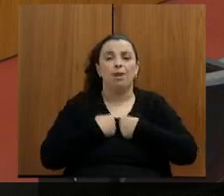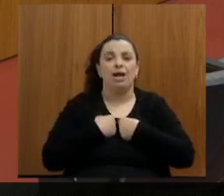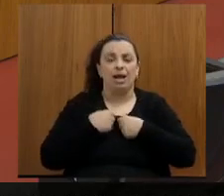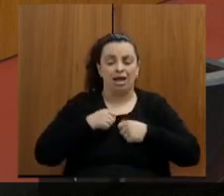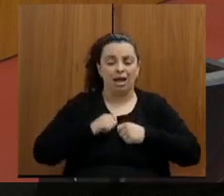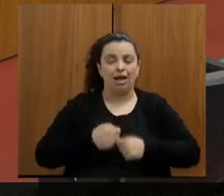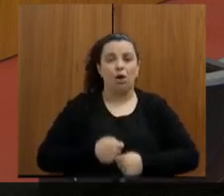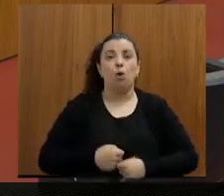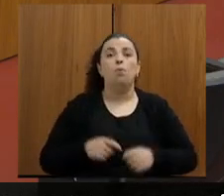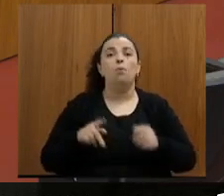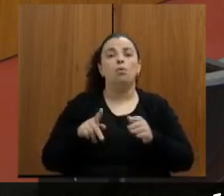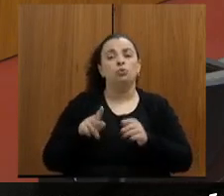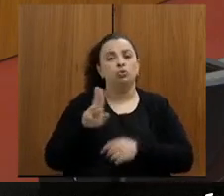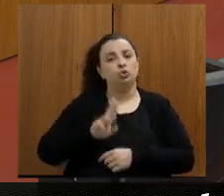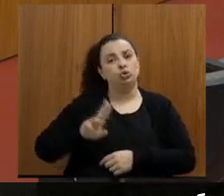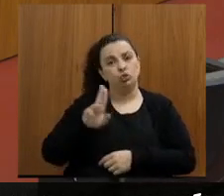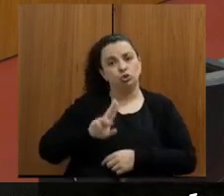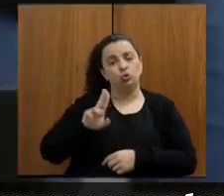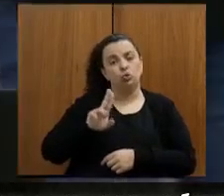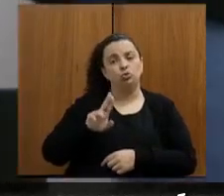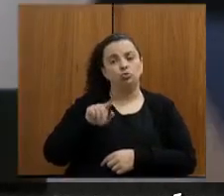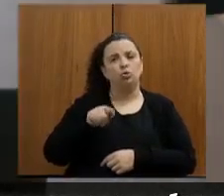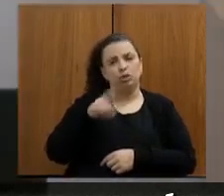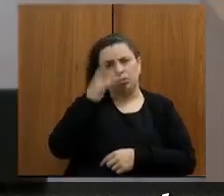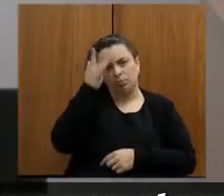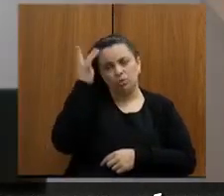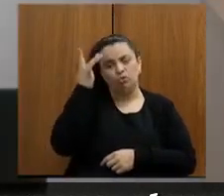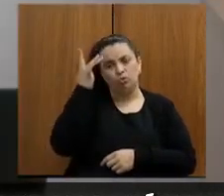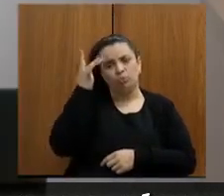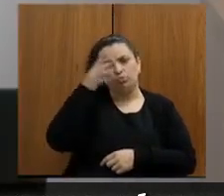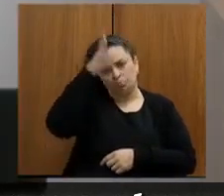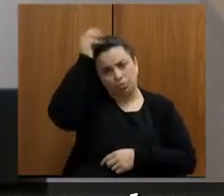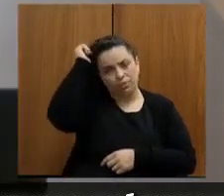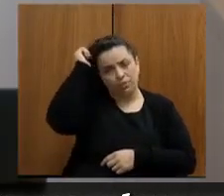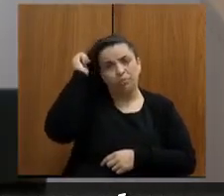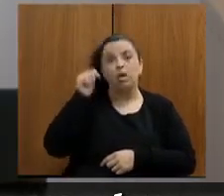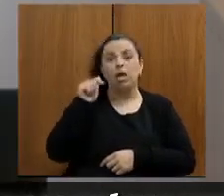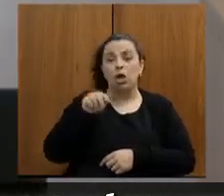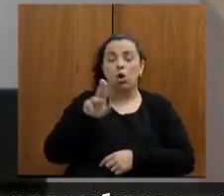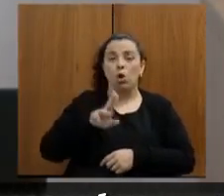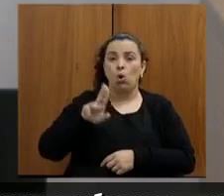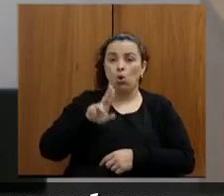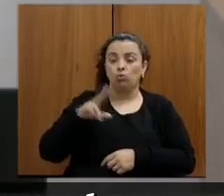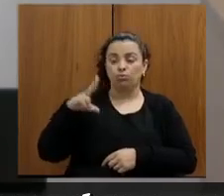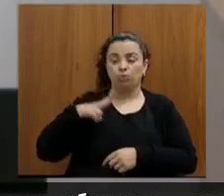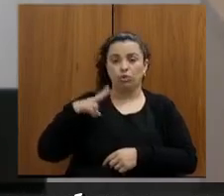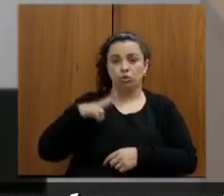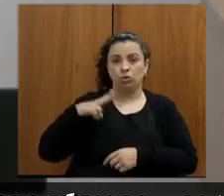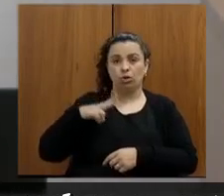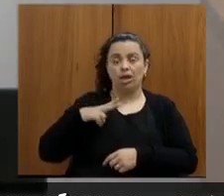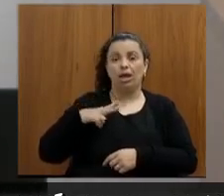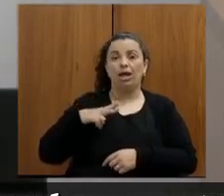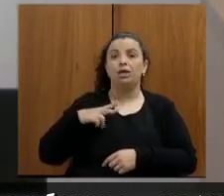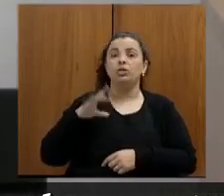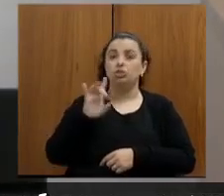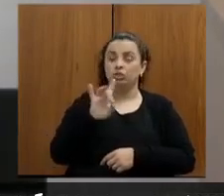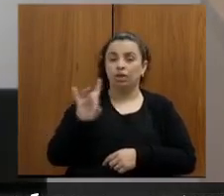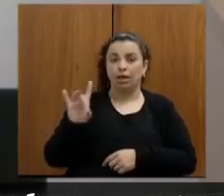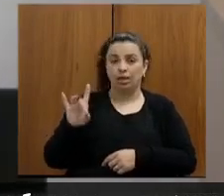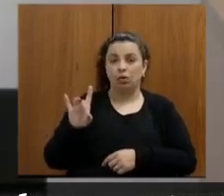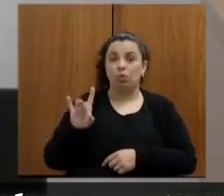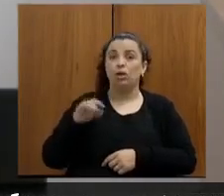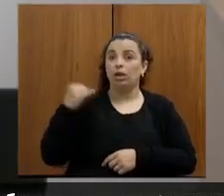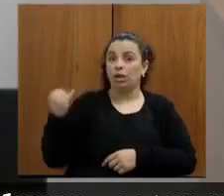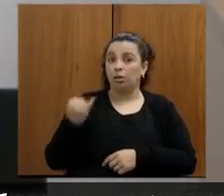bombeiros operacionais é o equipamento extremamente necessário que deve ser individualizado o comandante tem